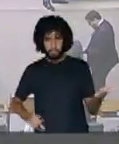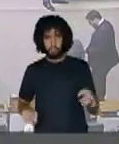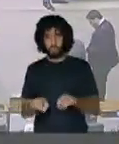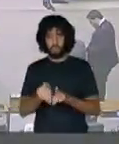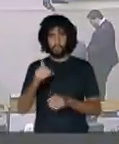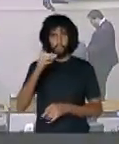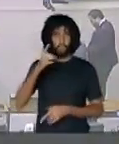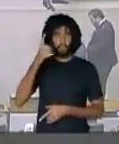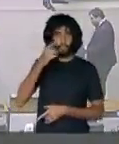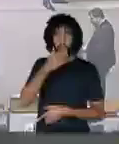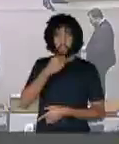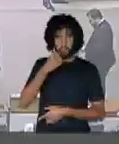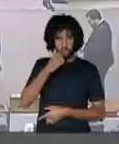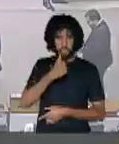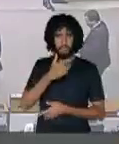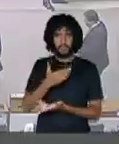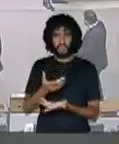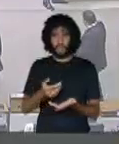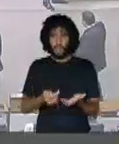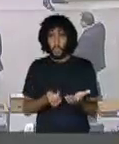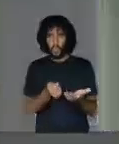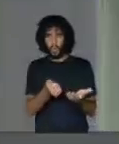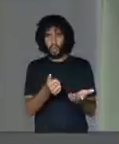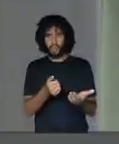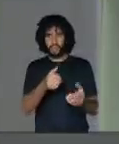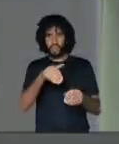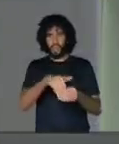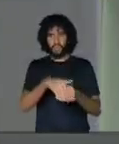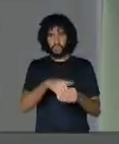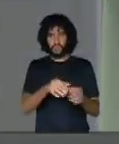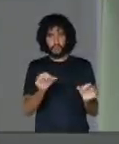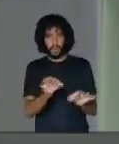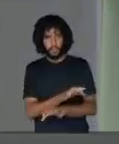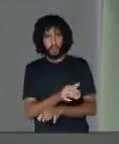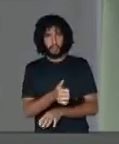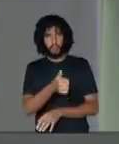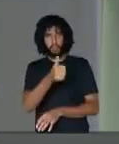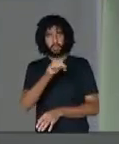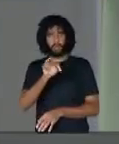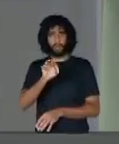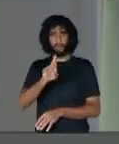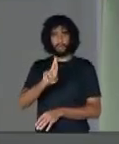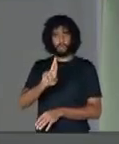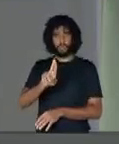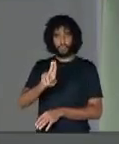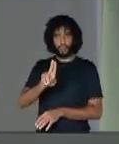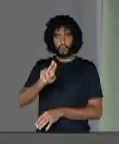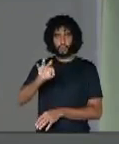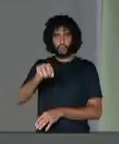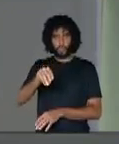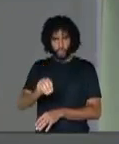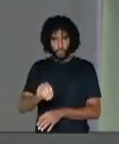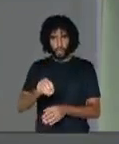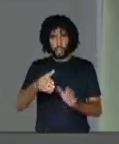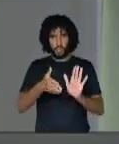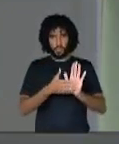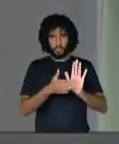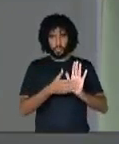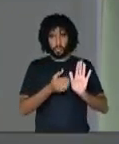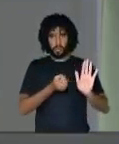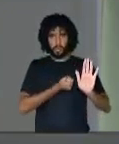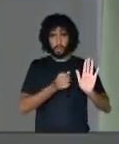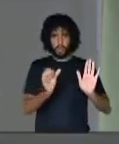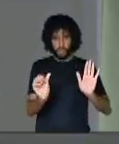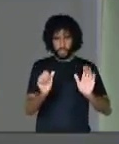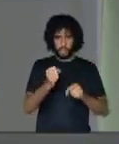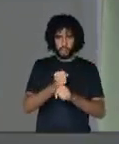nós estamos aqui encerrando esse processo de votação do primeiro turno da proposta de emenda constitucional número